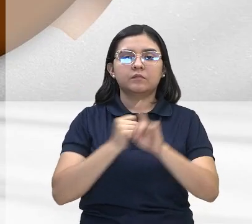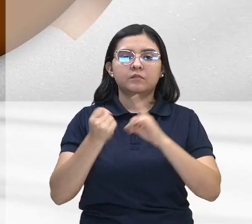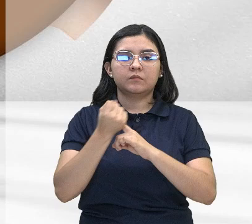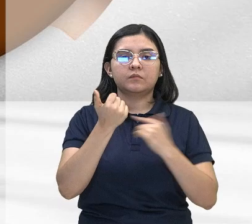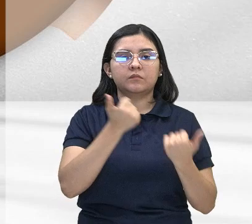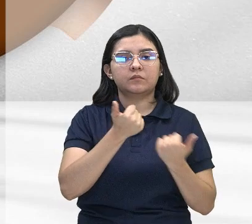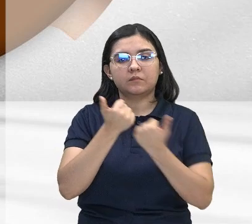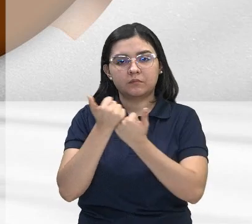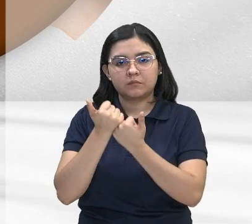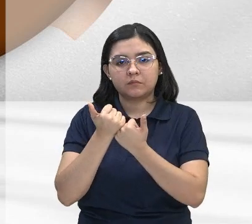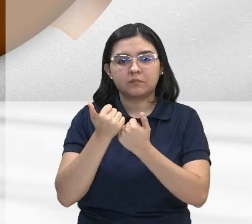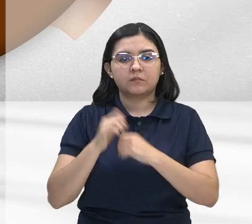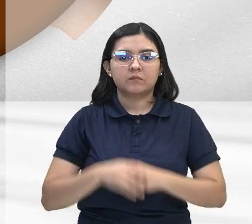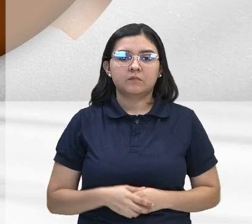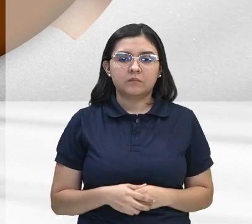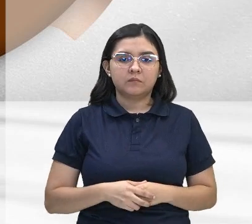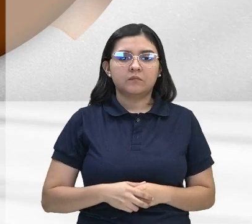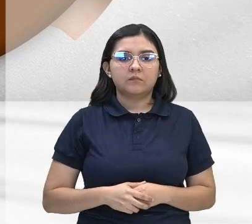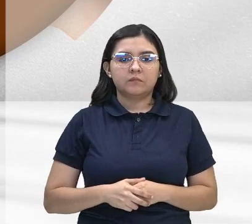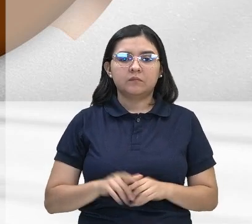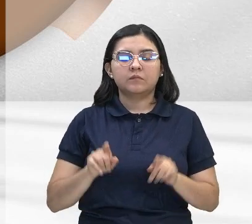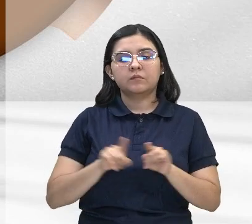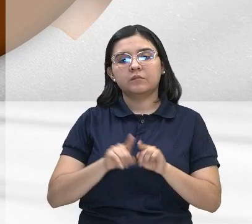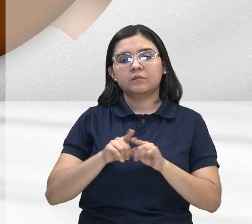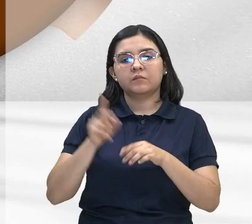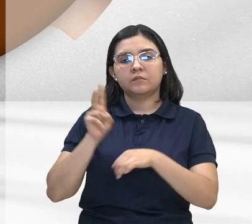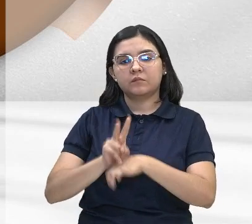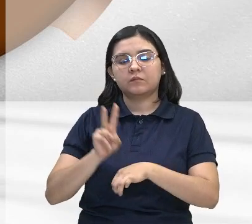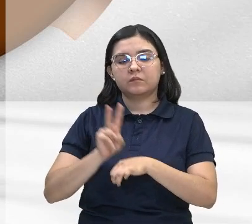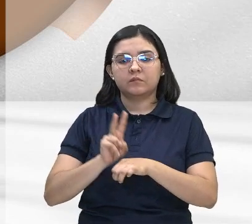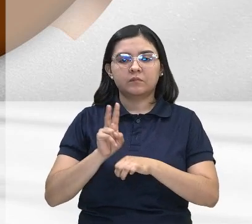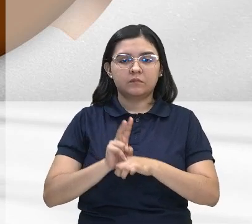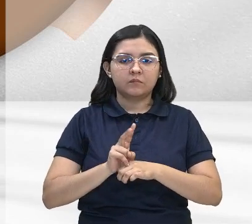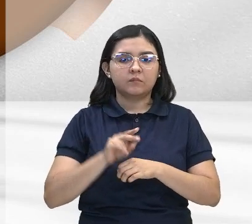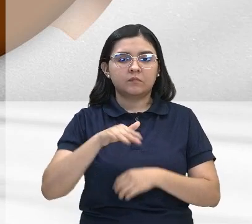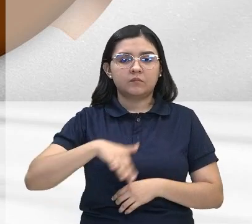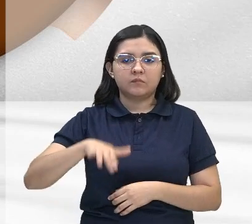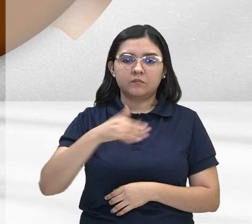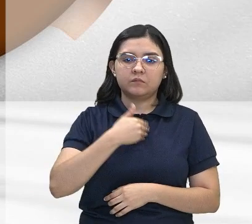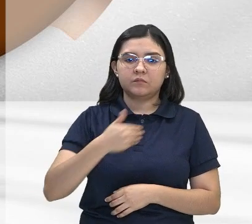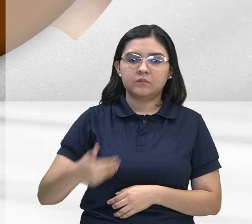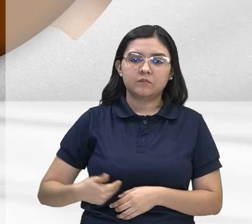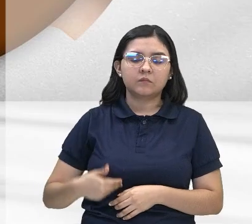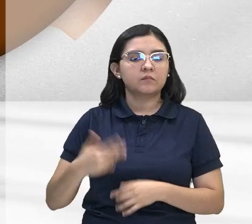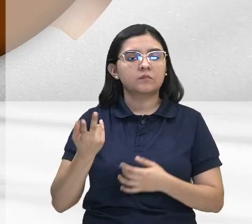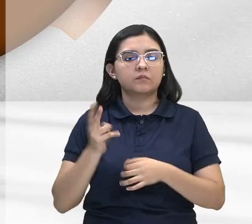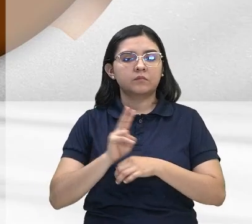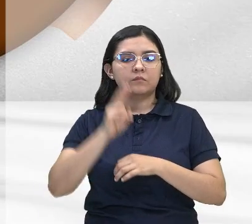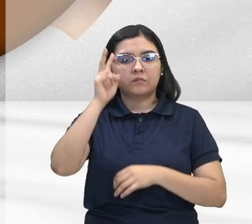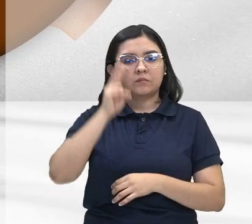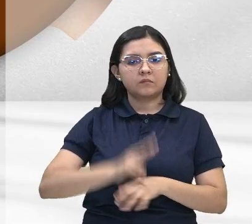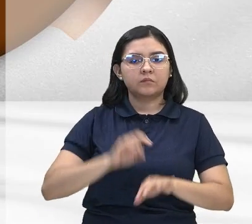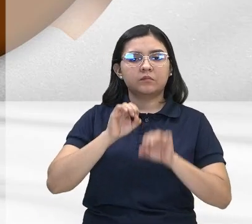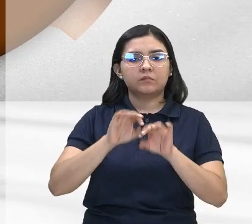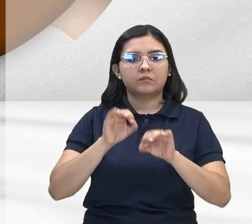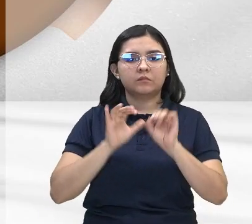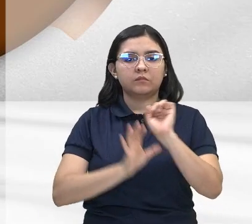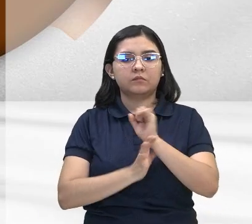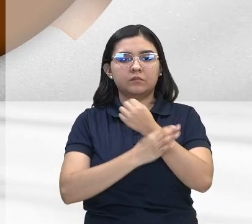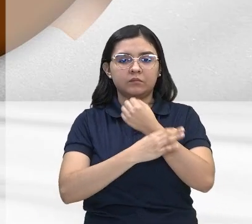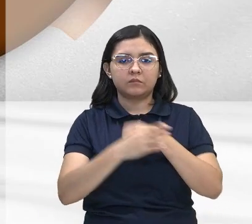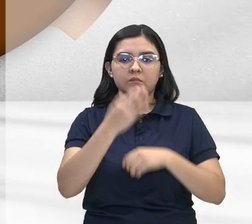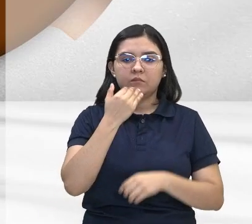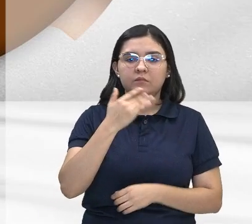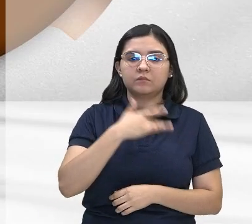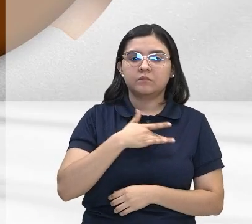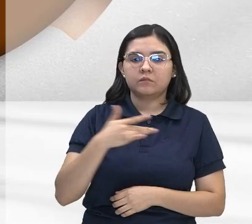social, conservação do patrimônio público, preservação da história, educação, segurança